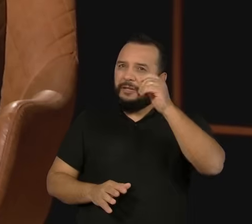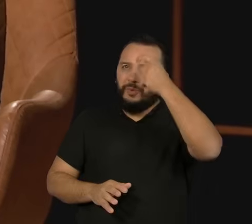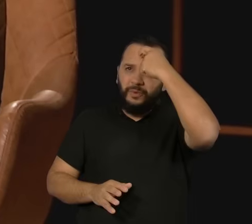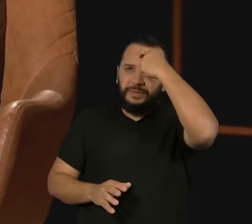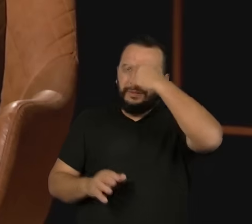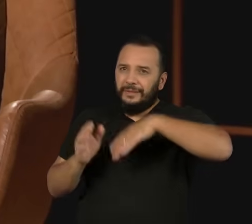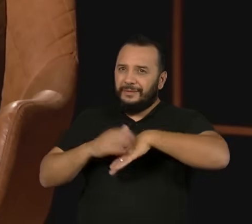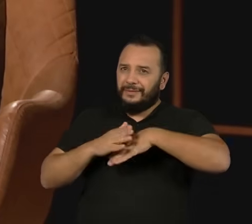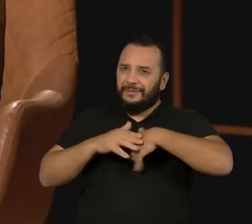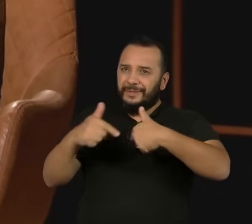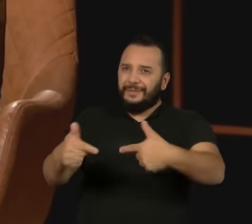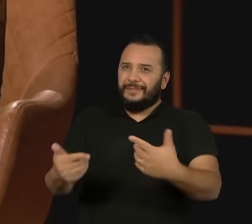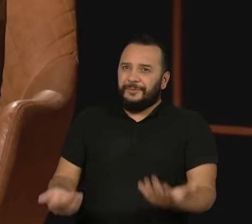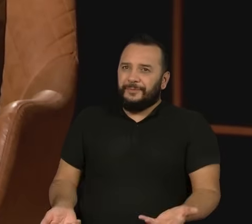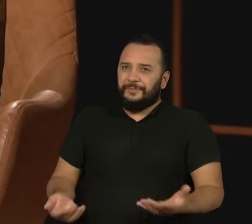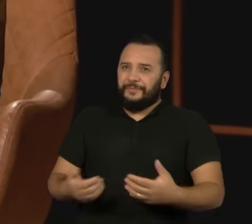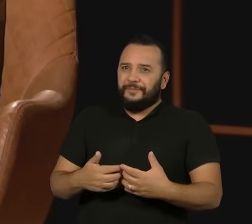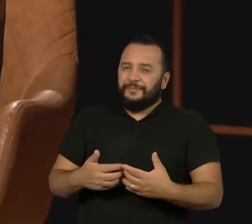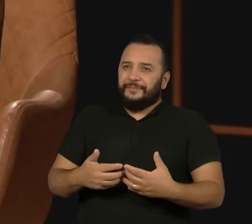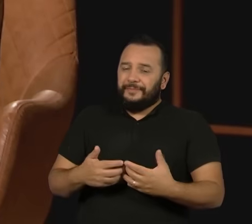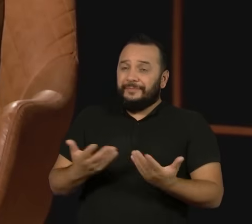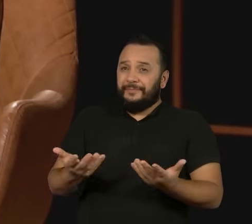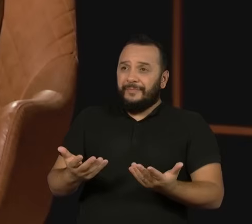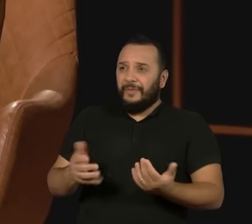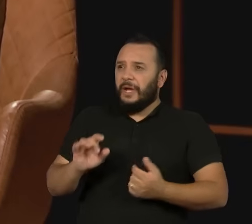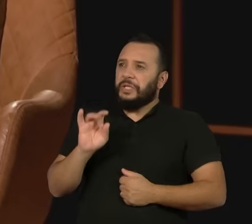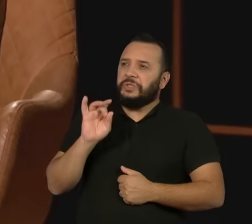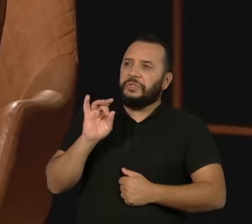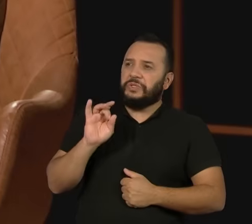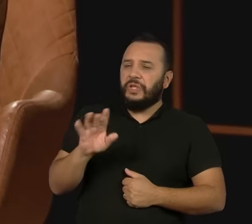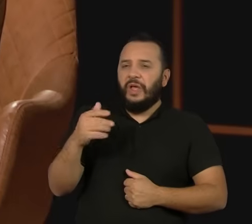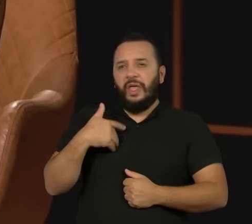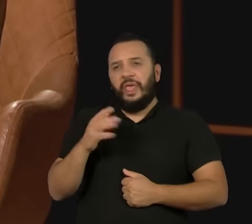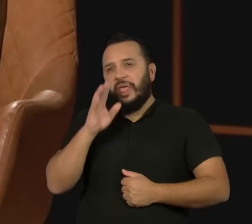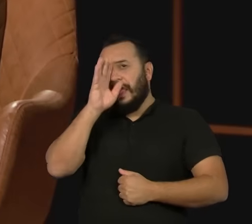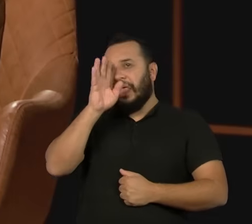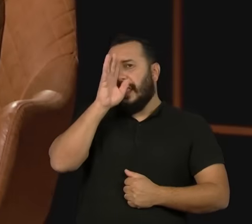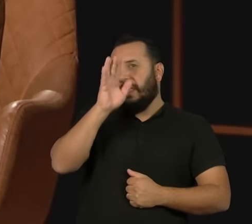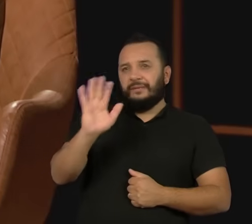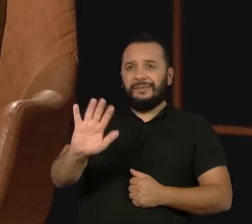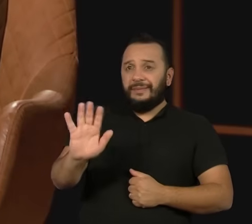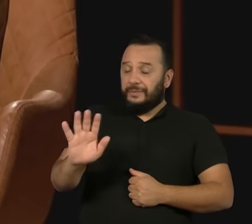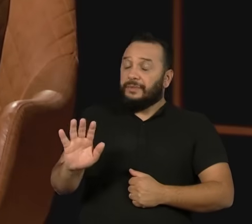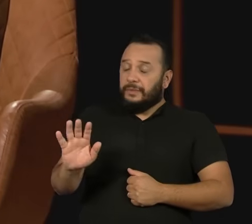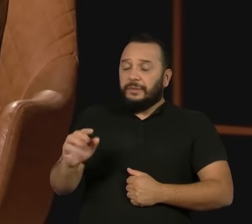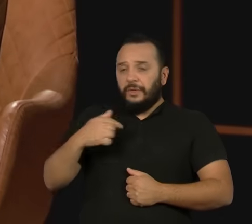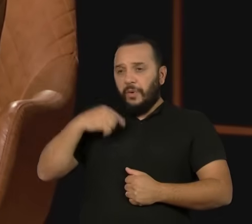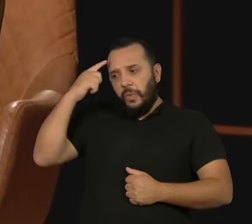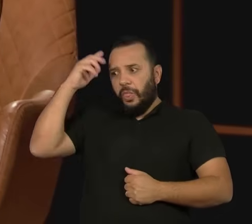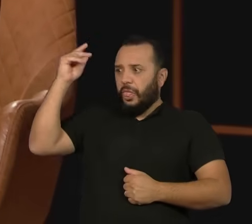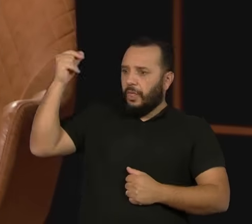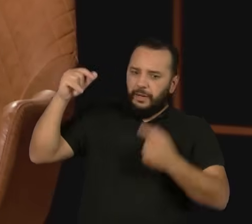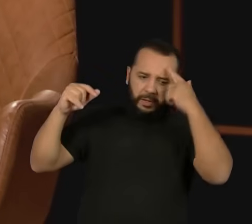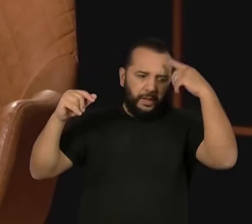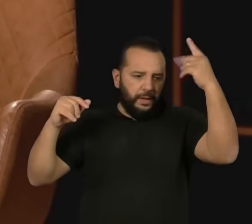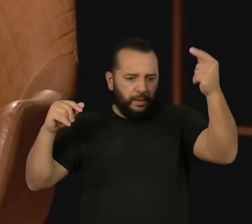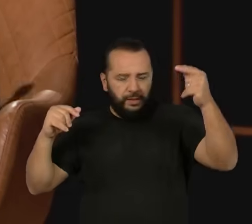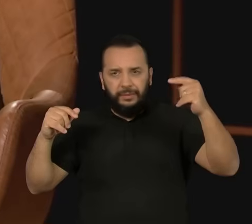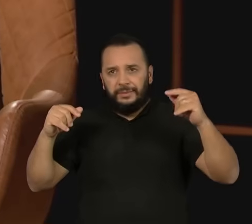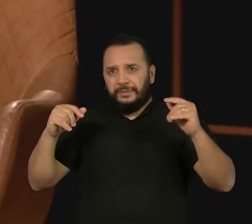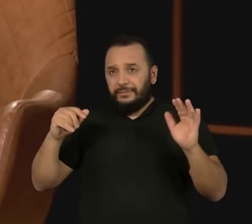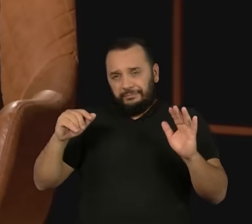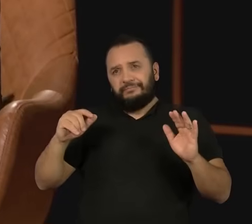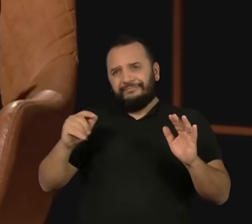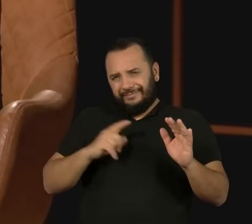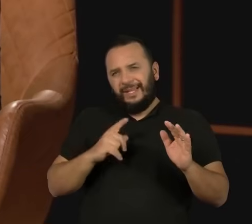está fazendo. Você não faz só por instinto. Eu até hoje faço muita coisa por instinto. Eu não fico na